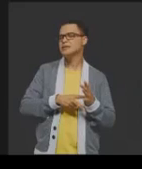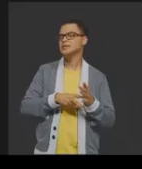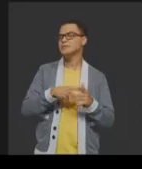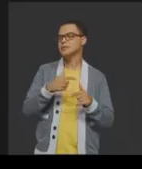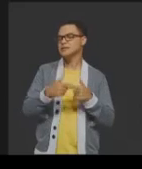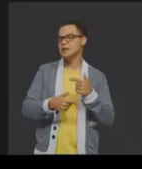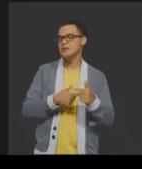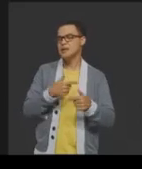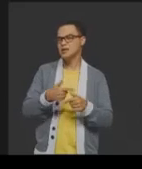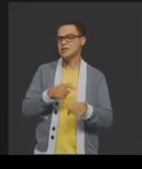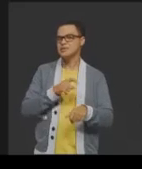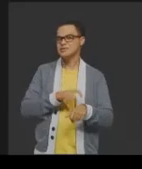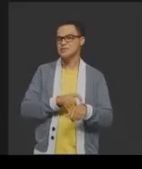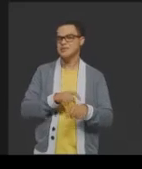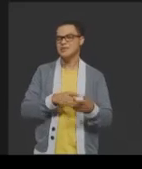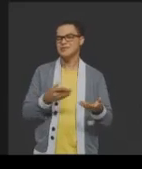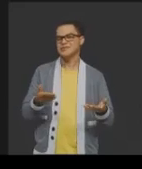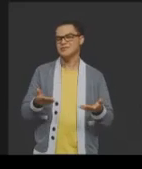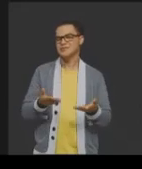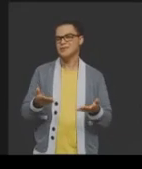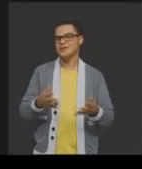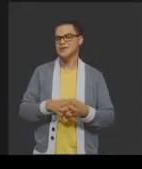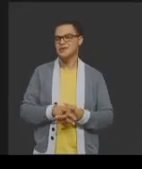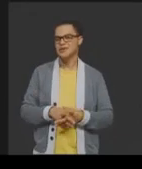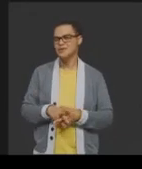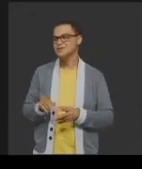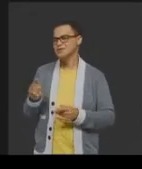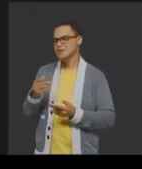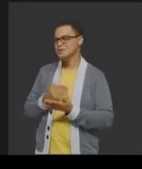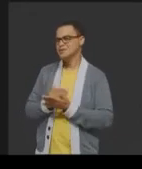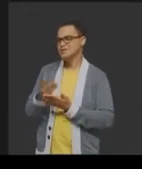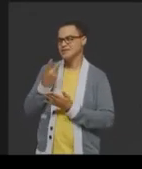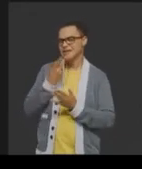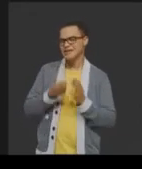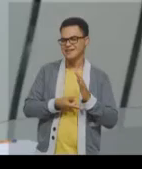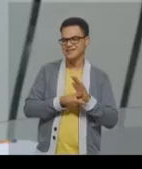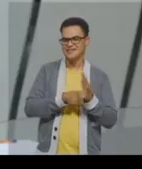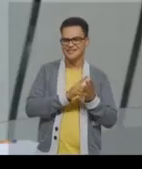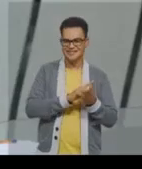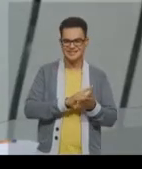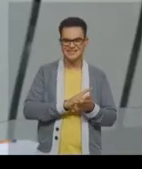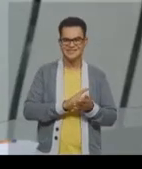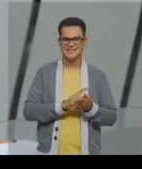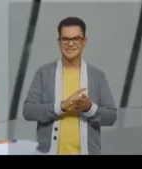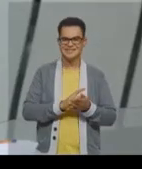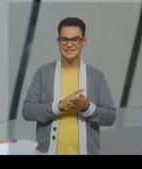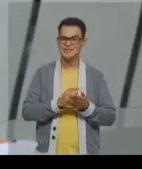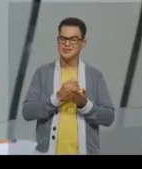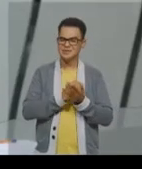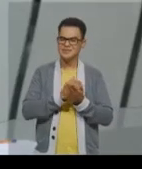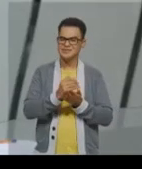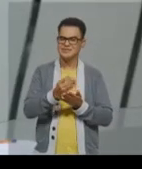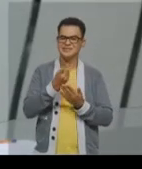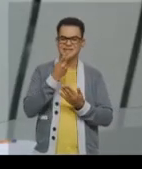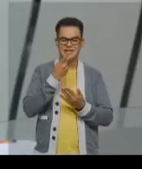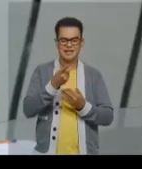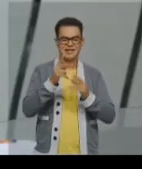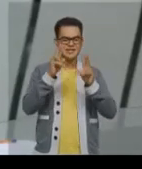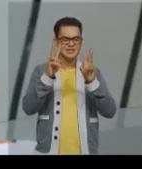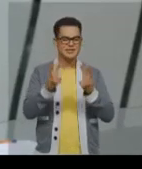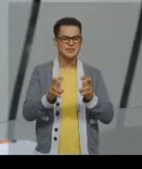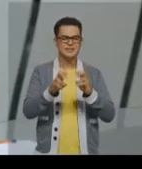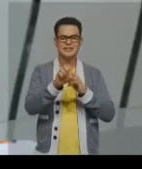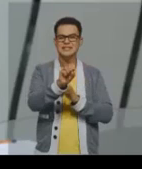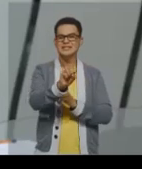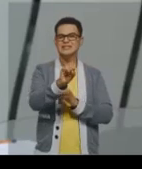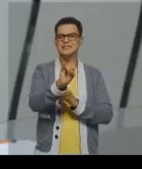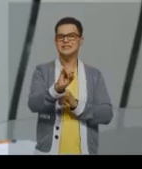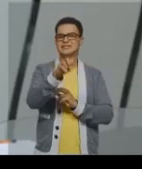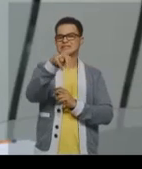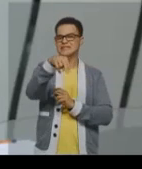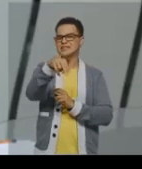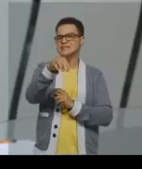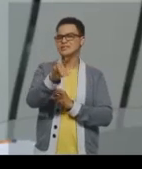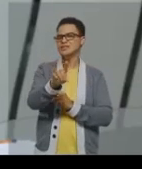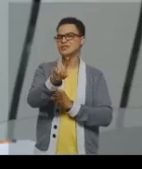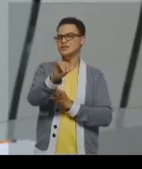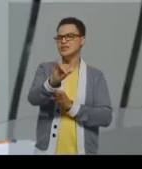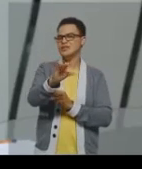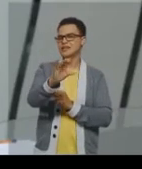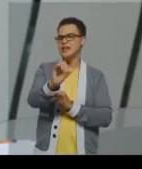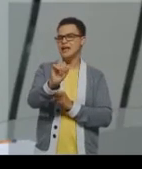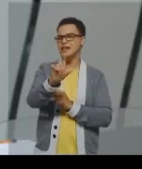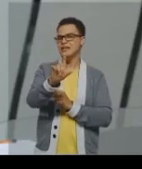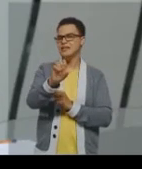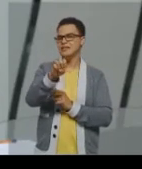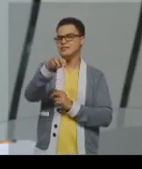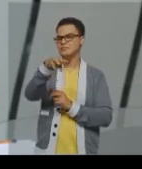atual? Você começou até a falar disso no último bloco, né? Nós até tratamos um pouquinho já sobre sindicalismo, né? E é importante a gente compreender que os